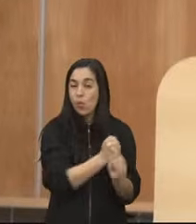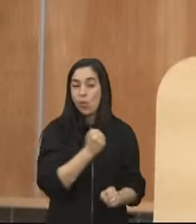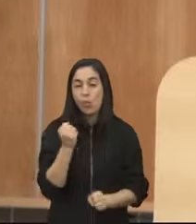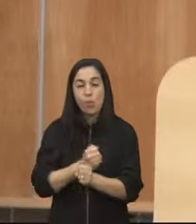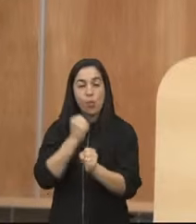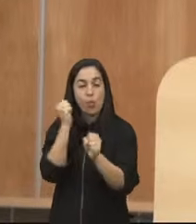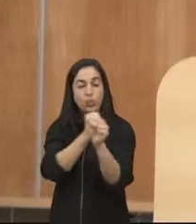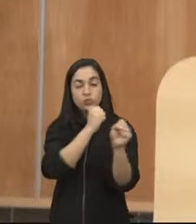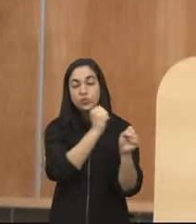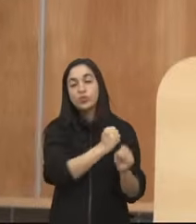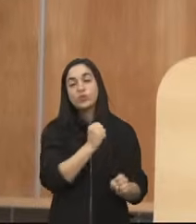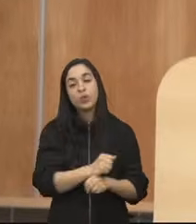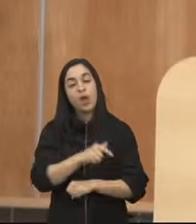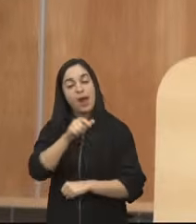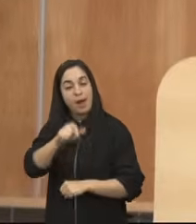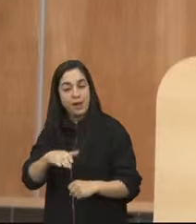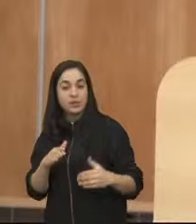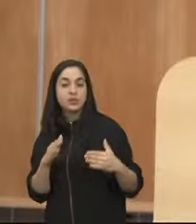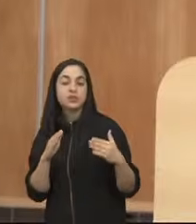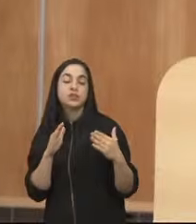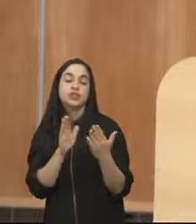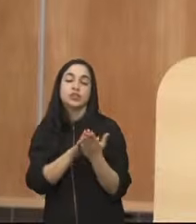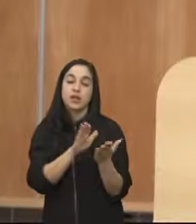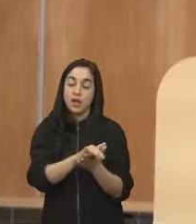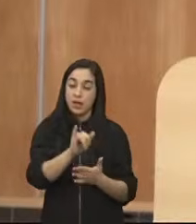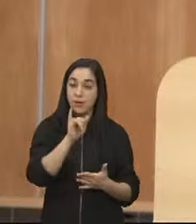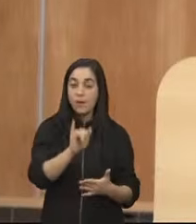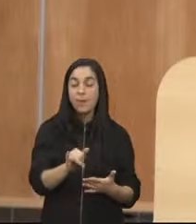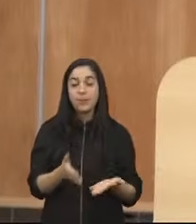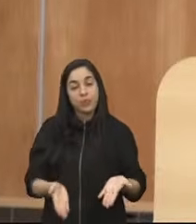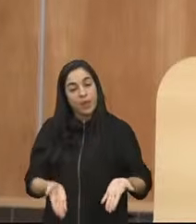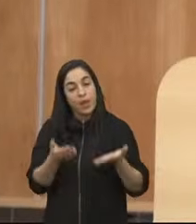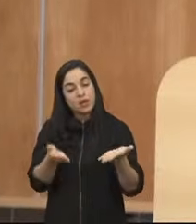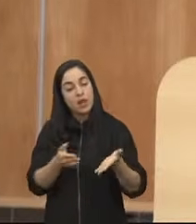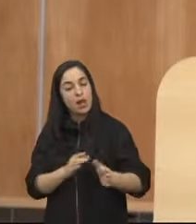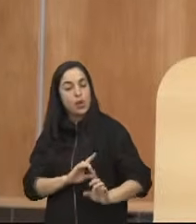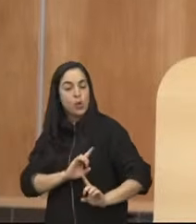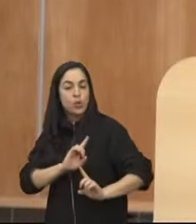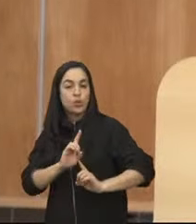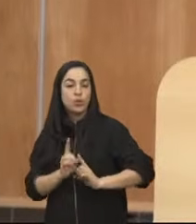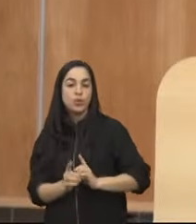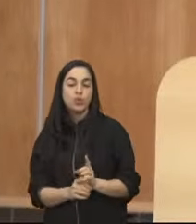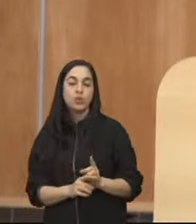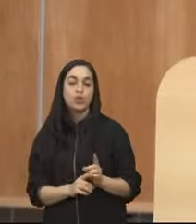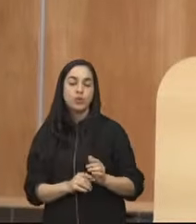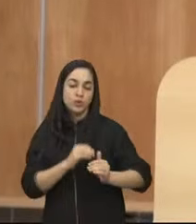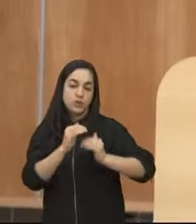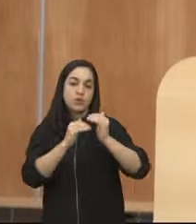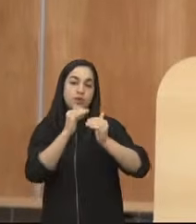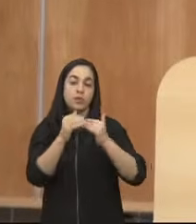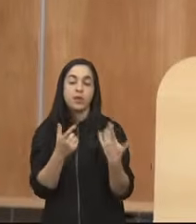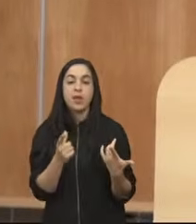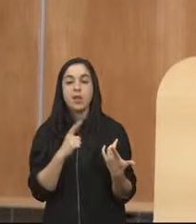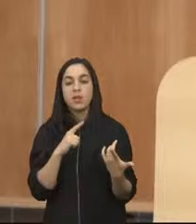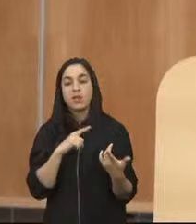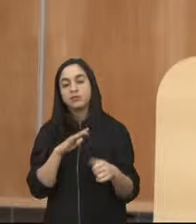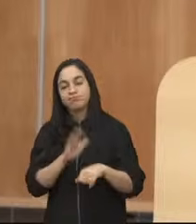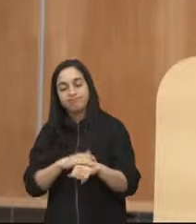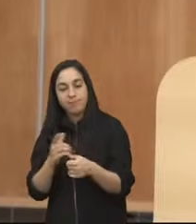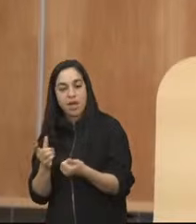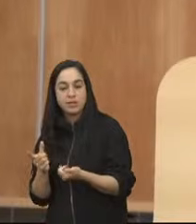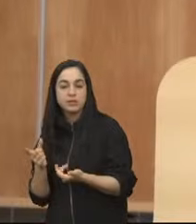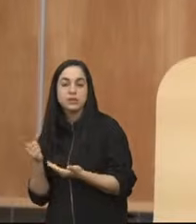e essas obras iam providenciar, iam impulsionar o desenvolvimento, e obviamente você arrecadaria mais